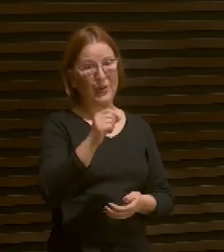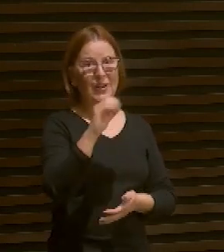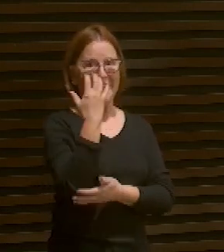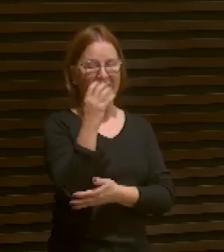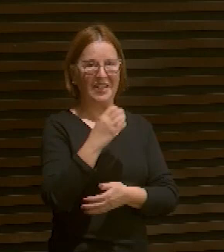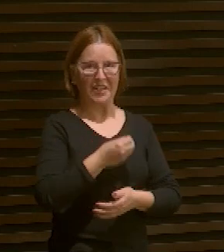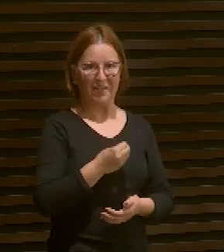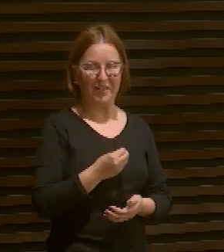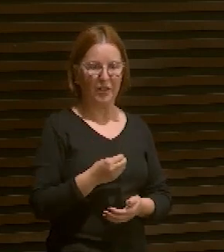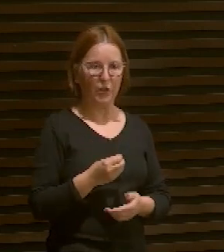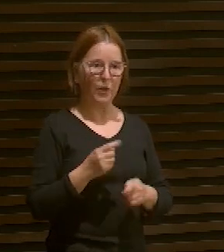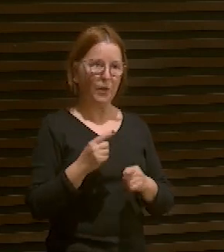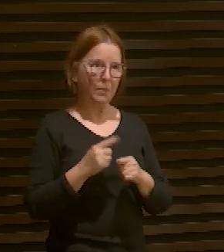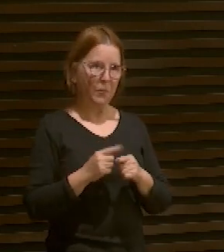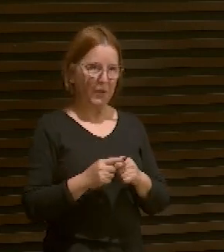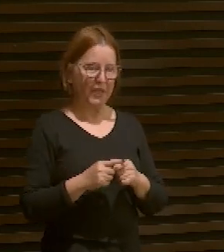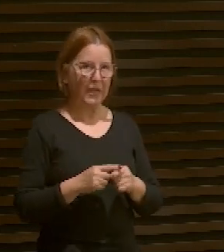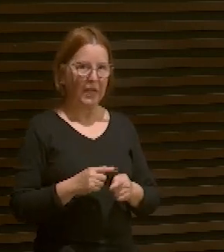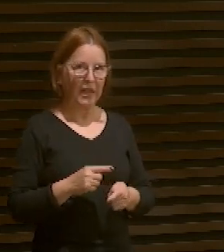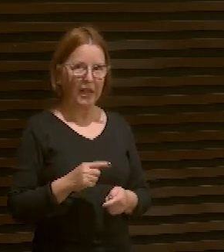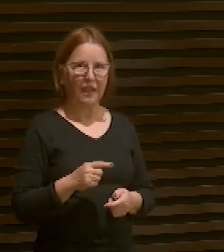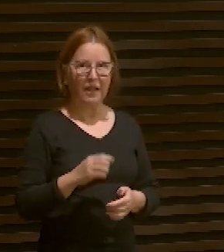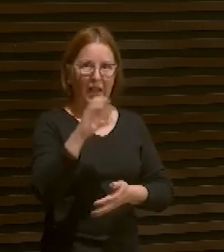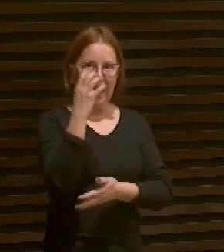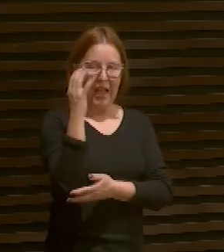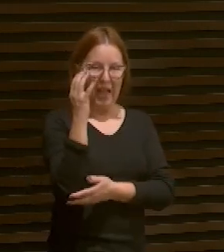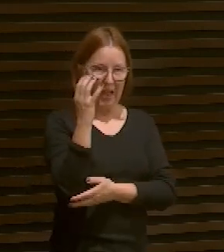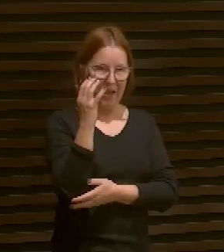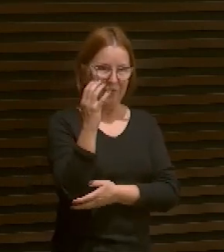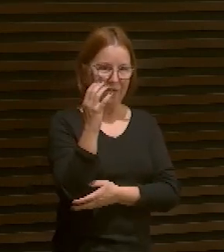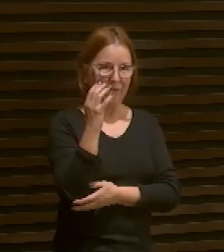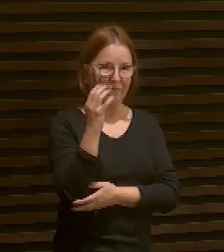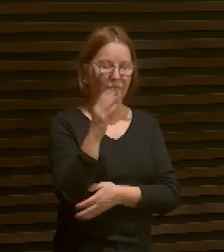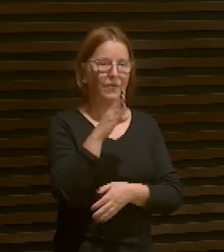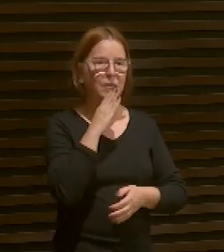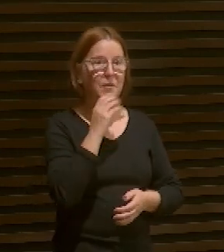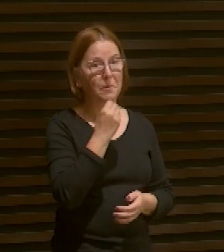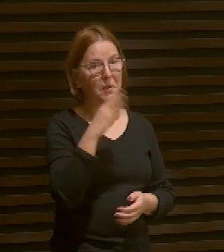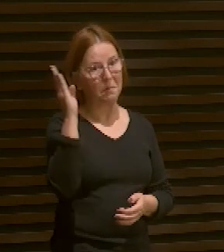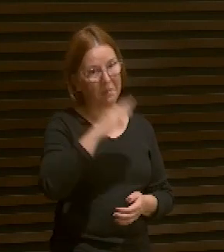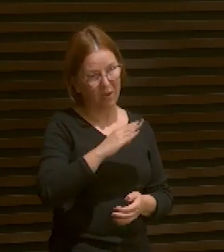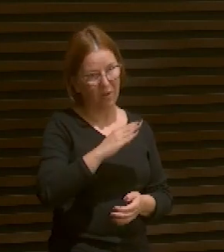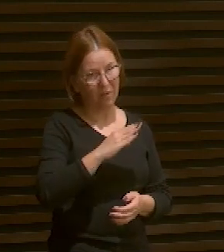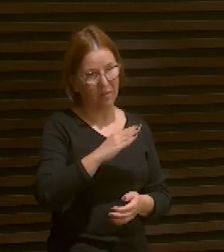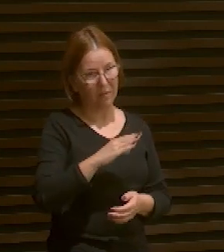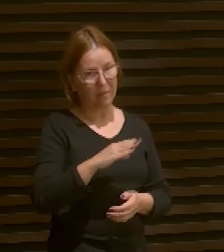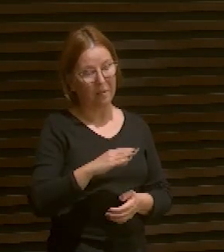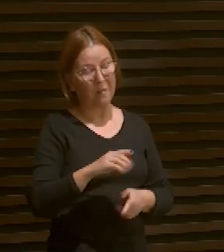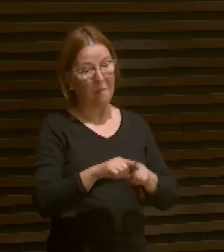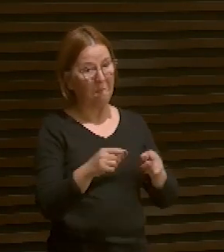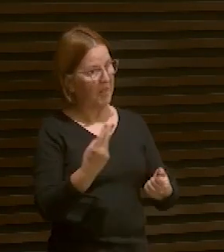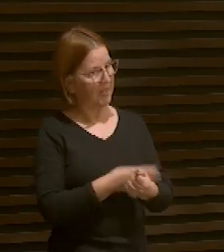ainda que você possa entender que essa árvore tenha o bem, você está escolhendo a árvore errada. Nós